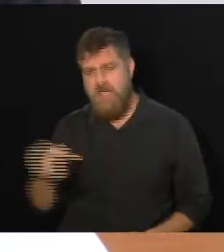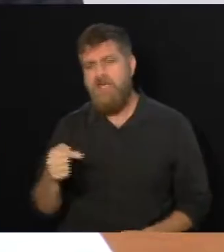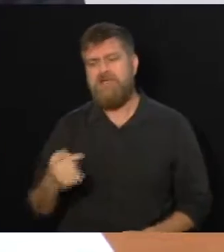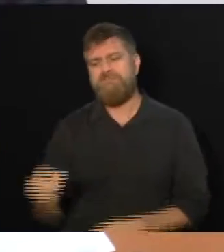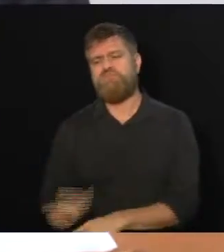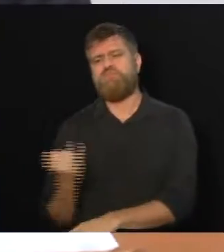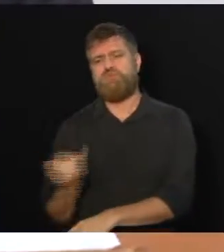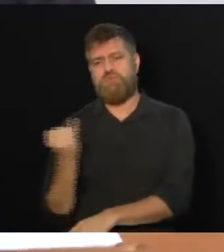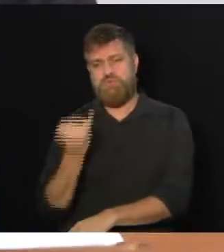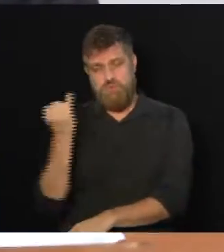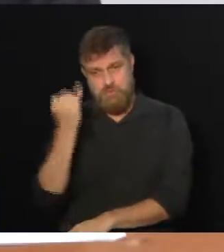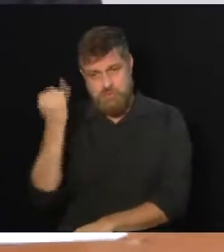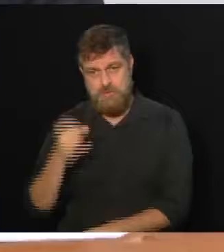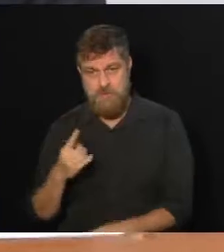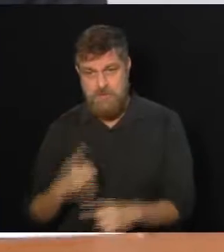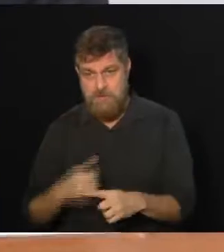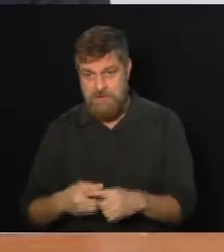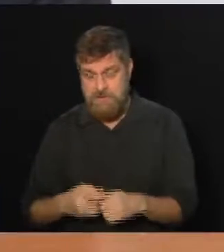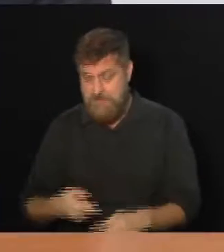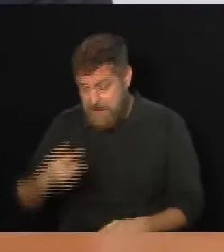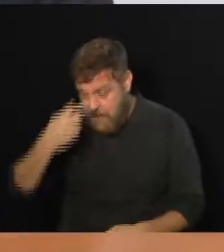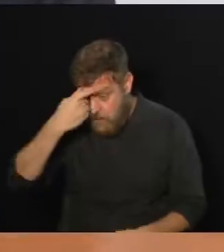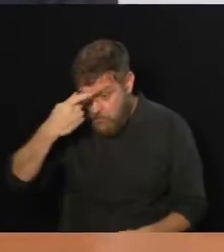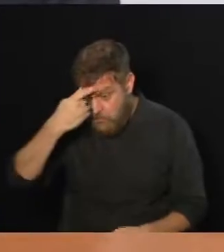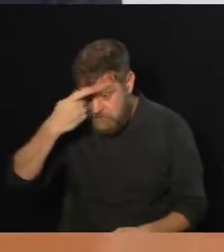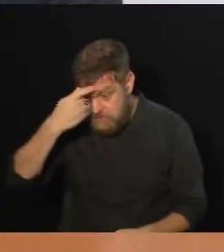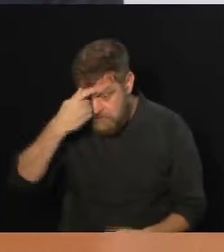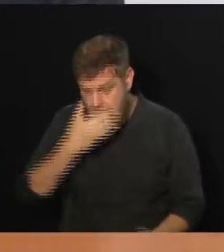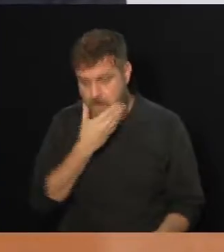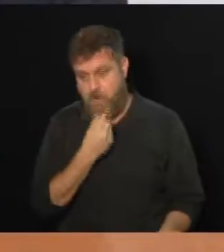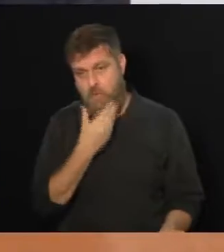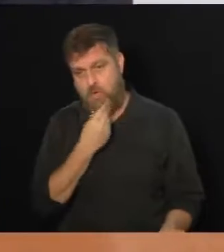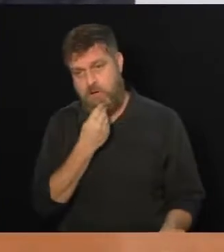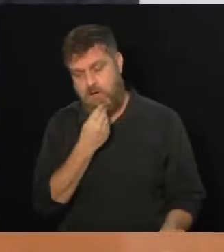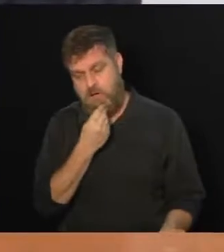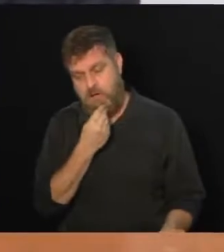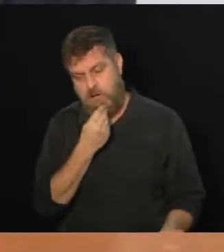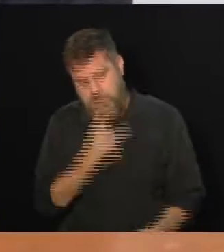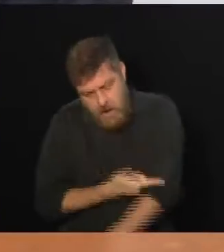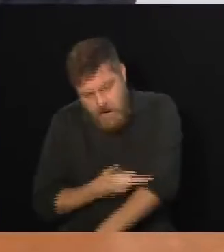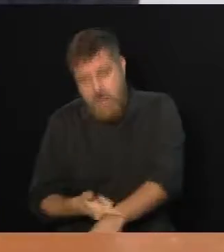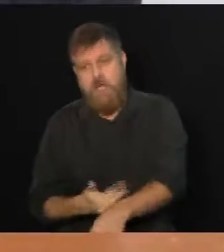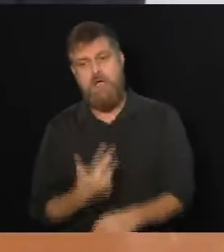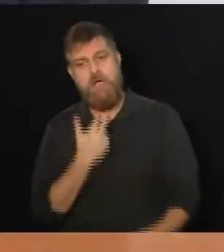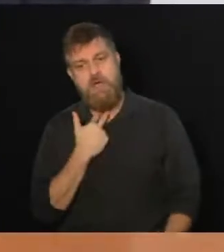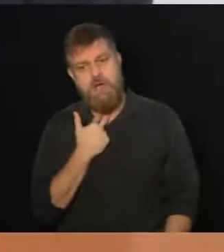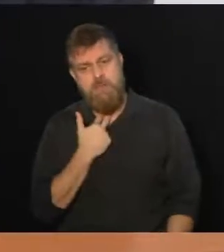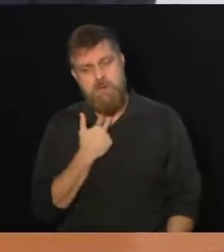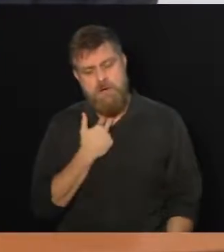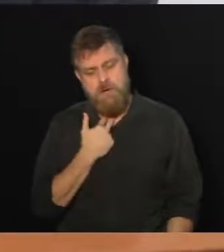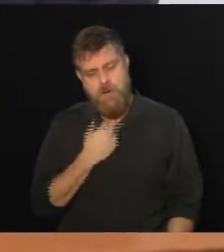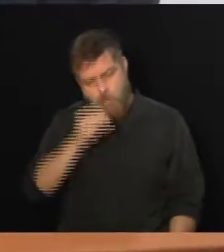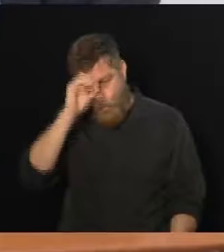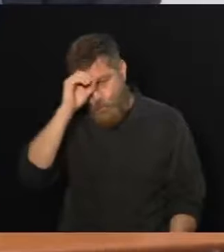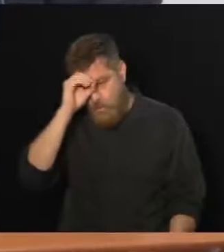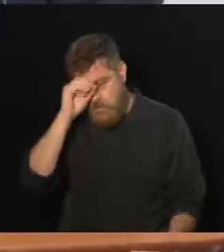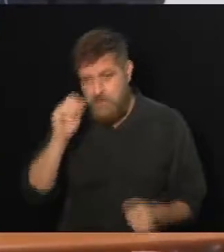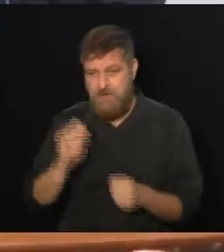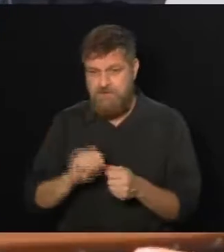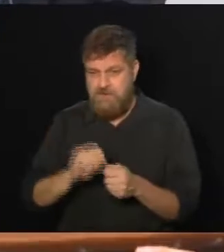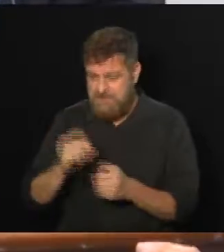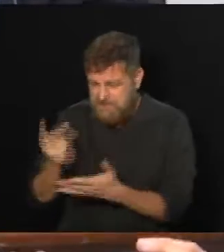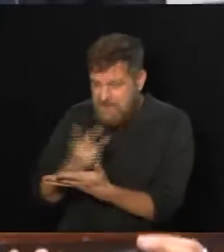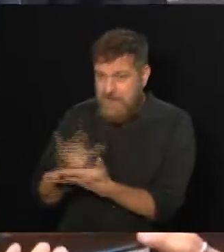muito importante para estar conscientizando os homens que não têm esse conhecimento, mas que passam